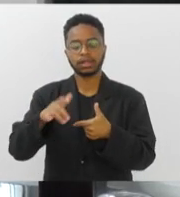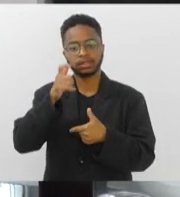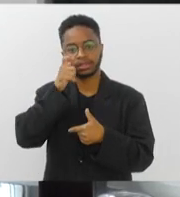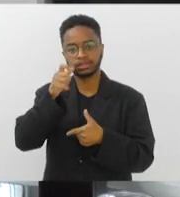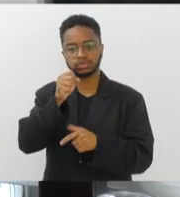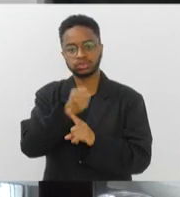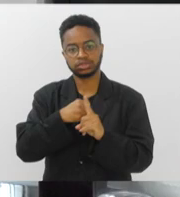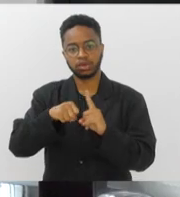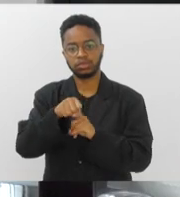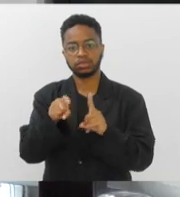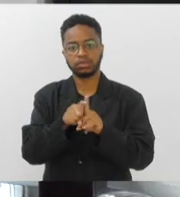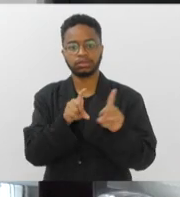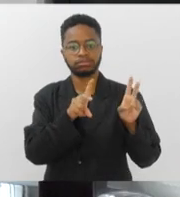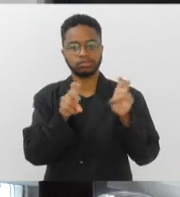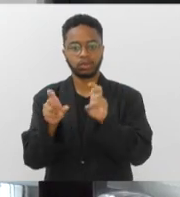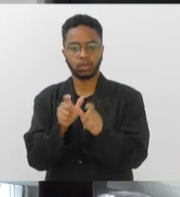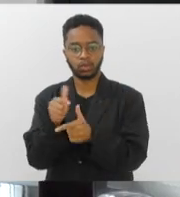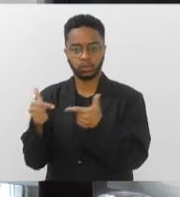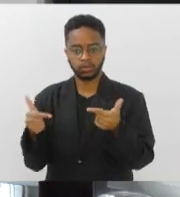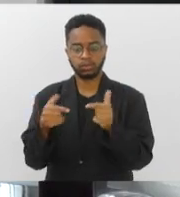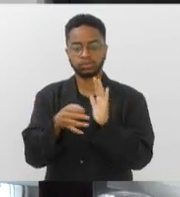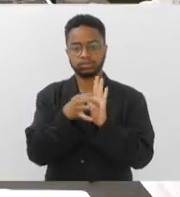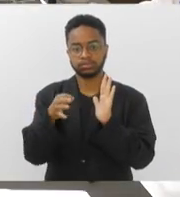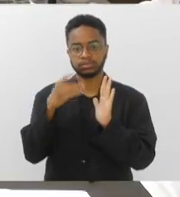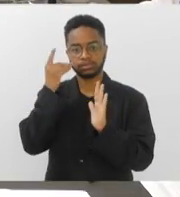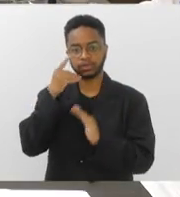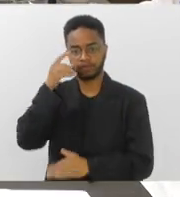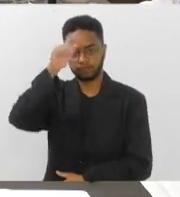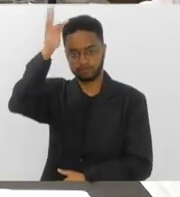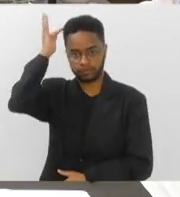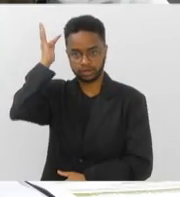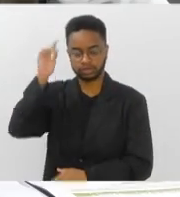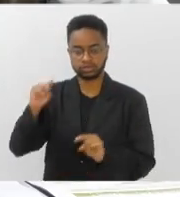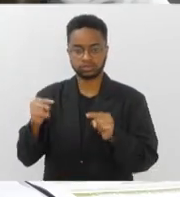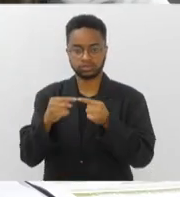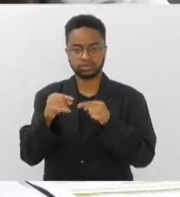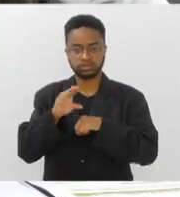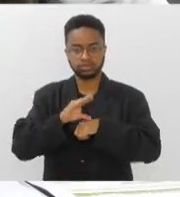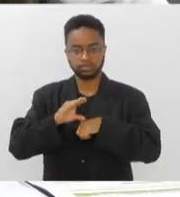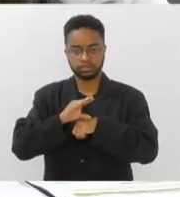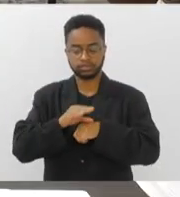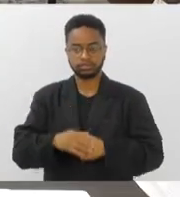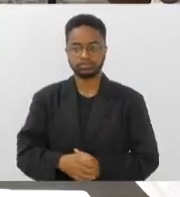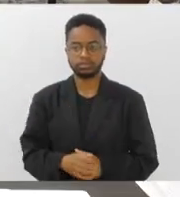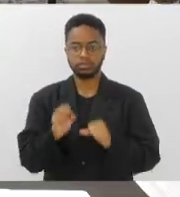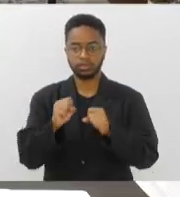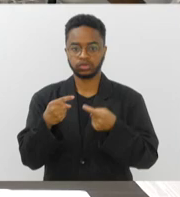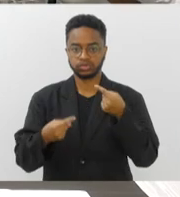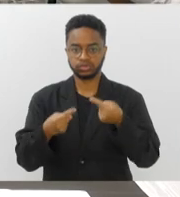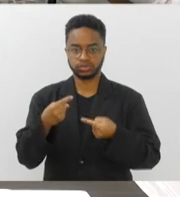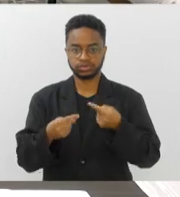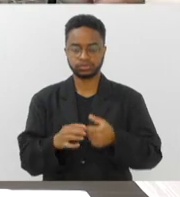outras providências. Parecer, deputado Fred Pacheco. Pela constitucionalidade. Em discussão.